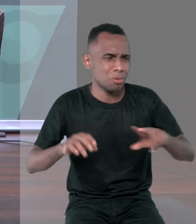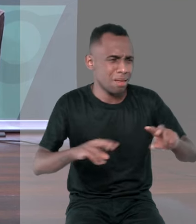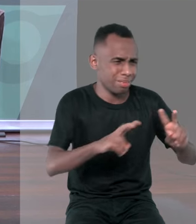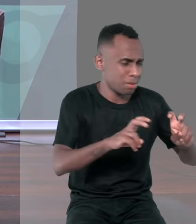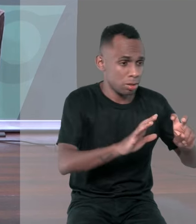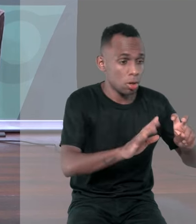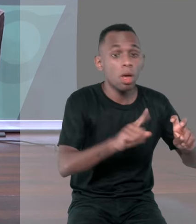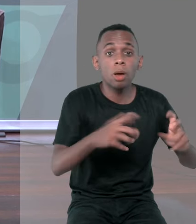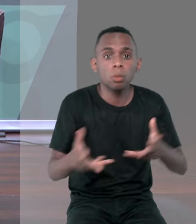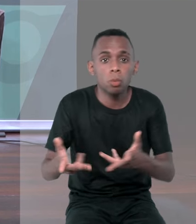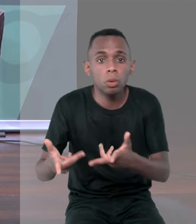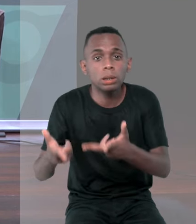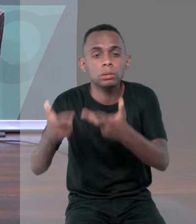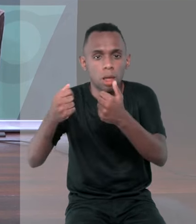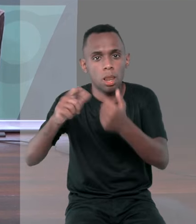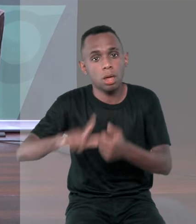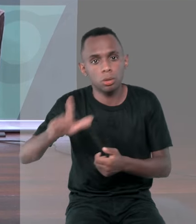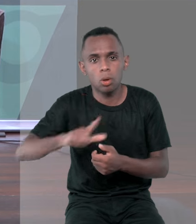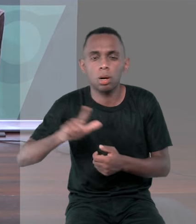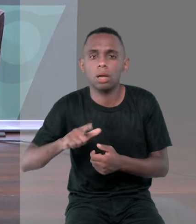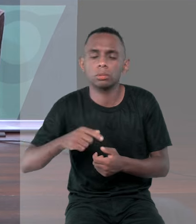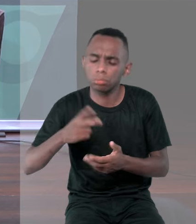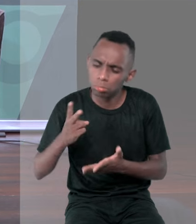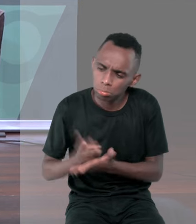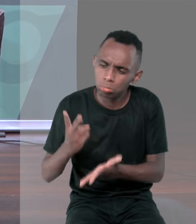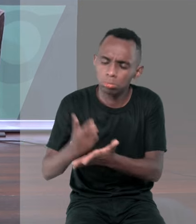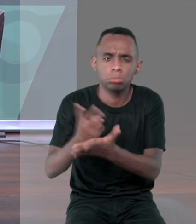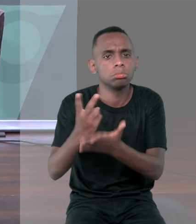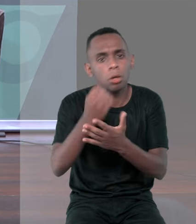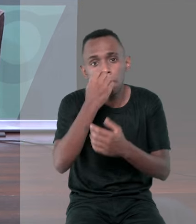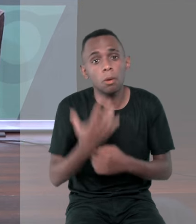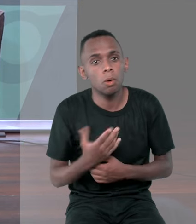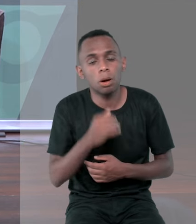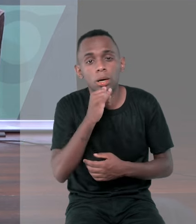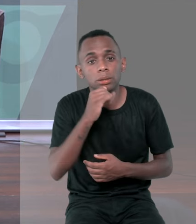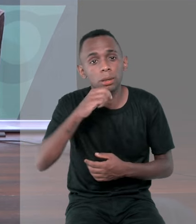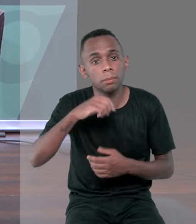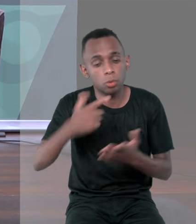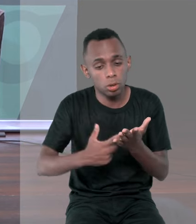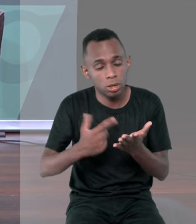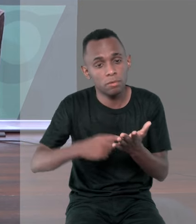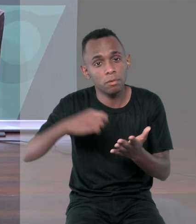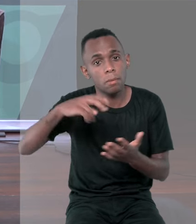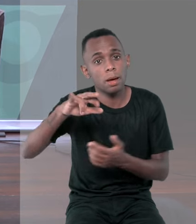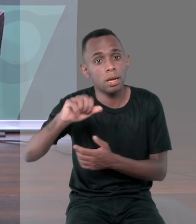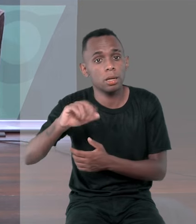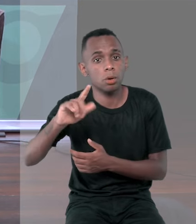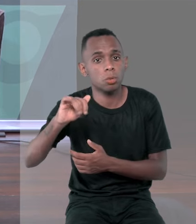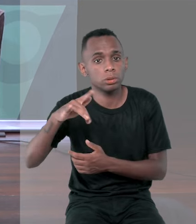produção literária, de qualidade literária, é muito consistente. O livro da Ana Maria Gonçalves, Um Defeito de